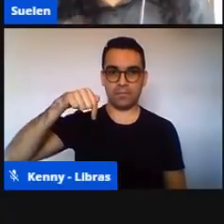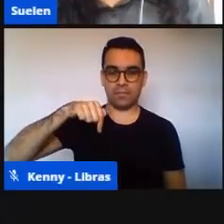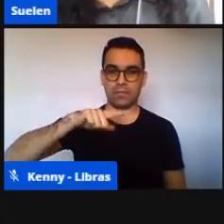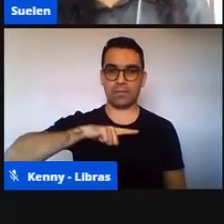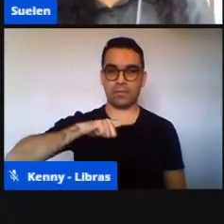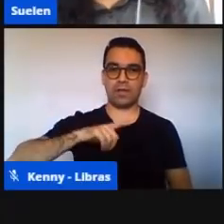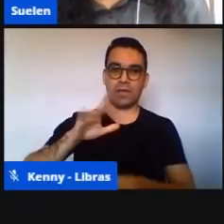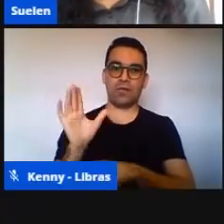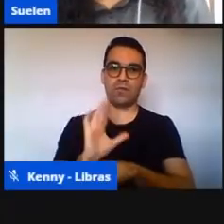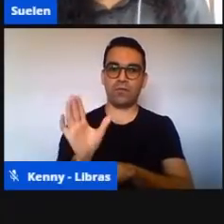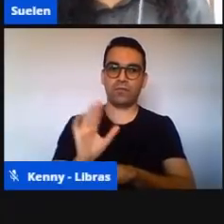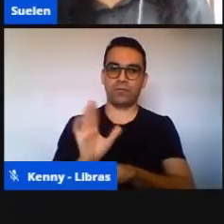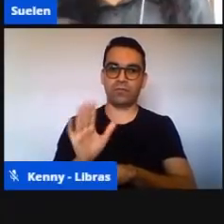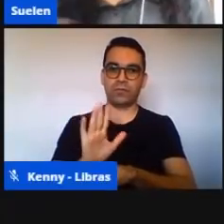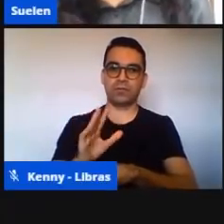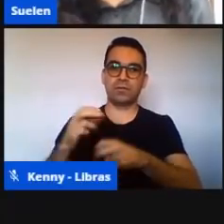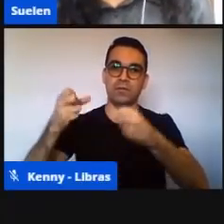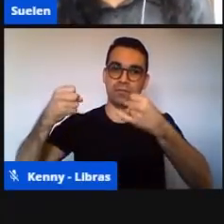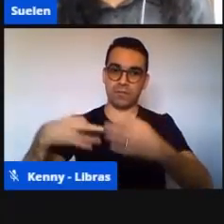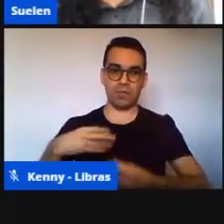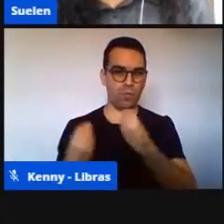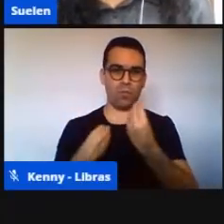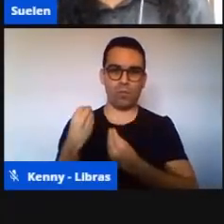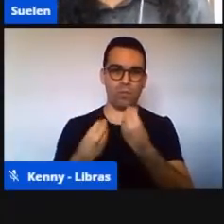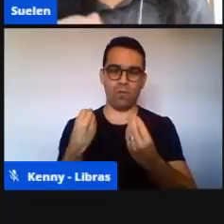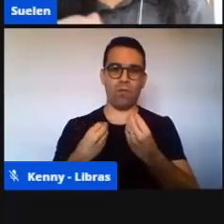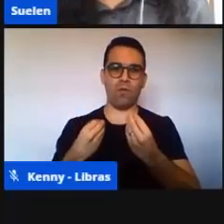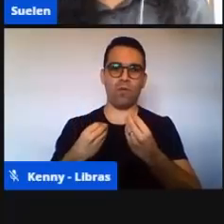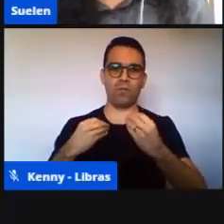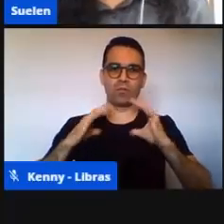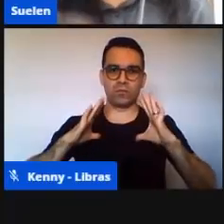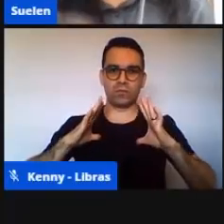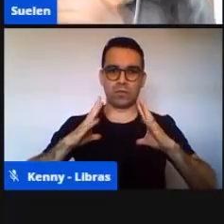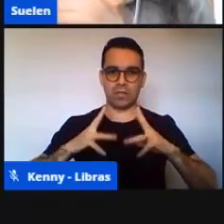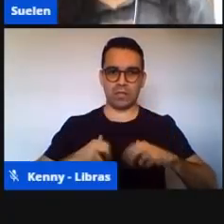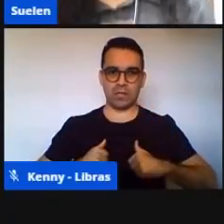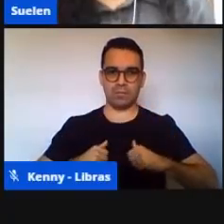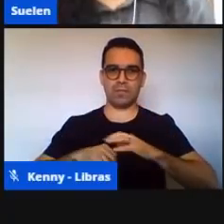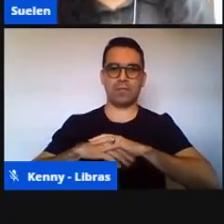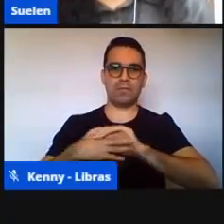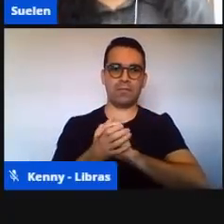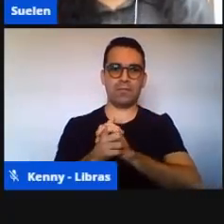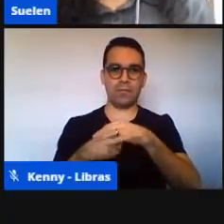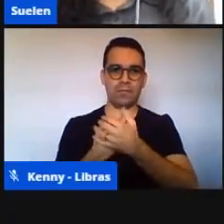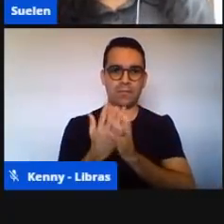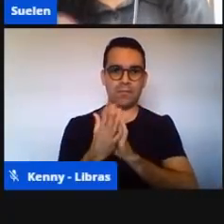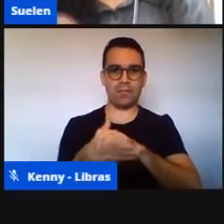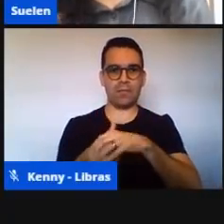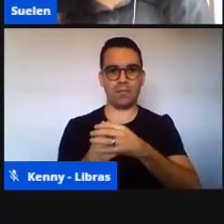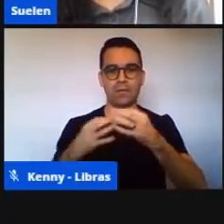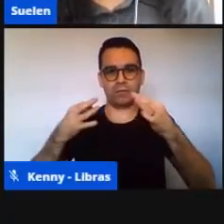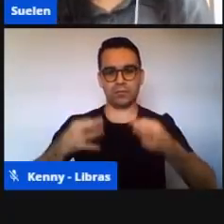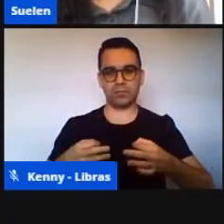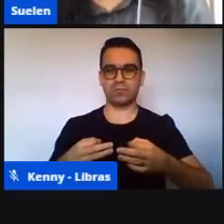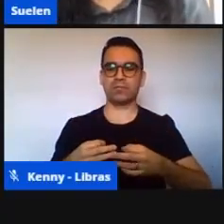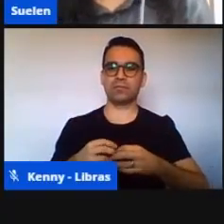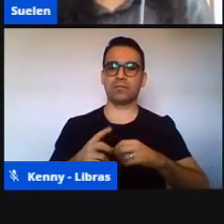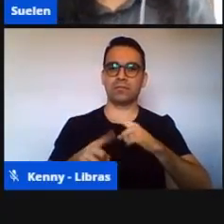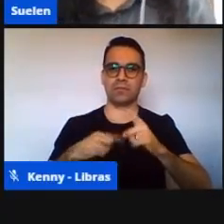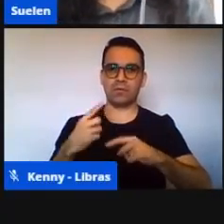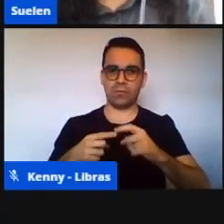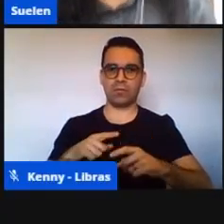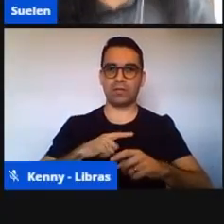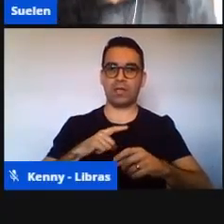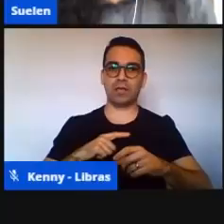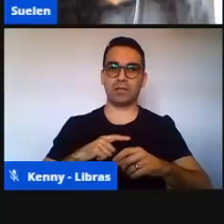sobre higienização das mãos. A gente disponibilizou também um formulário. Com o preenchimento desse formulário, vocês vão receber um